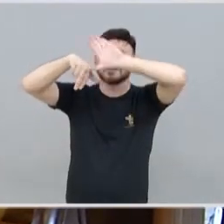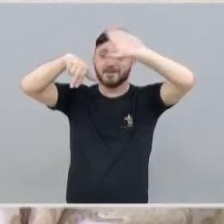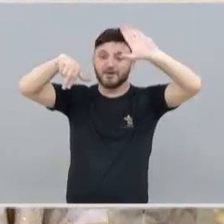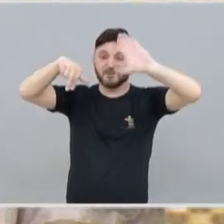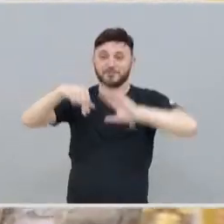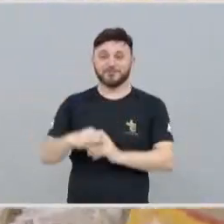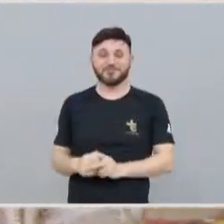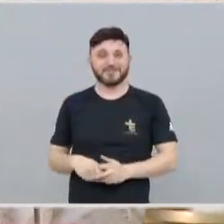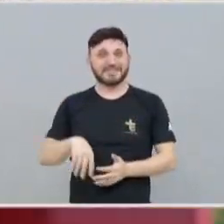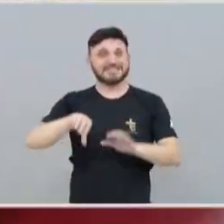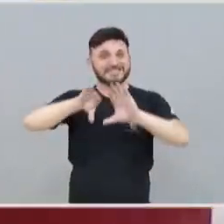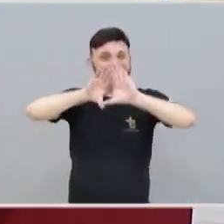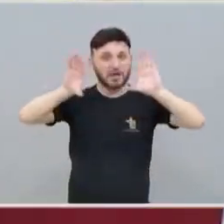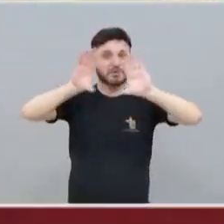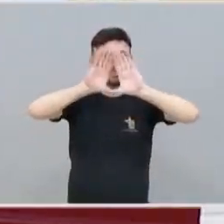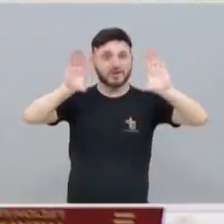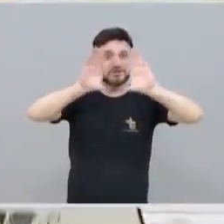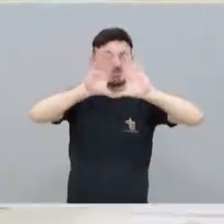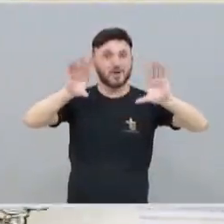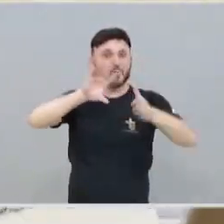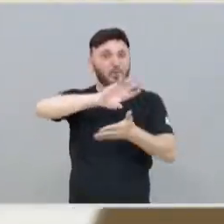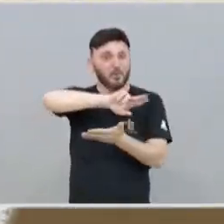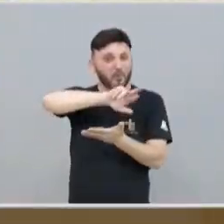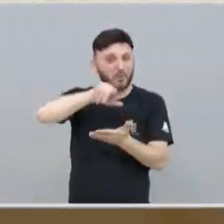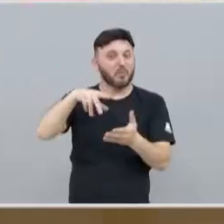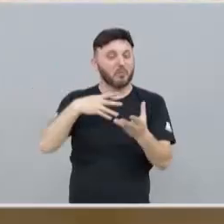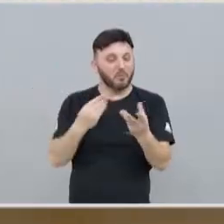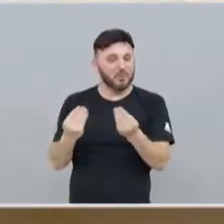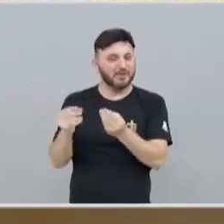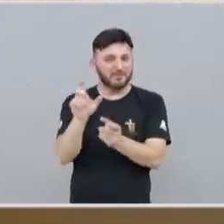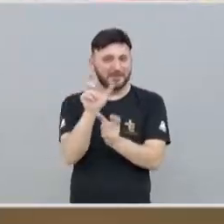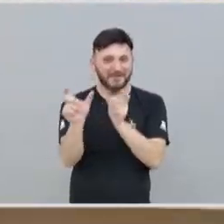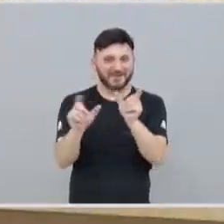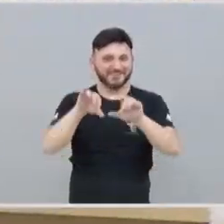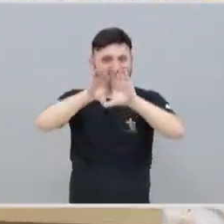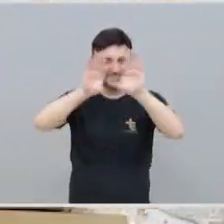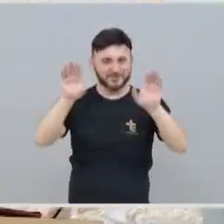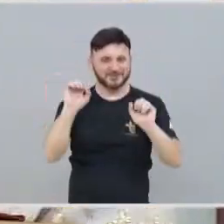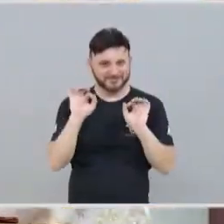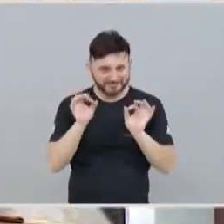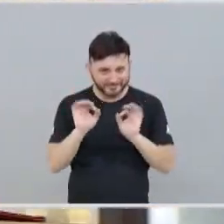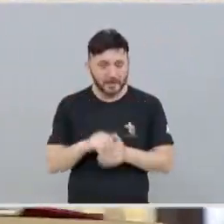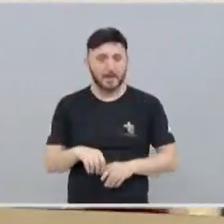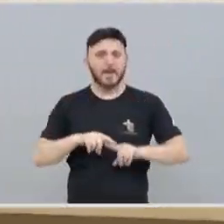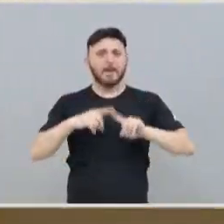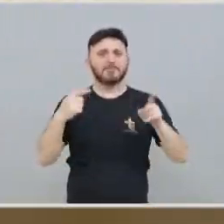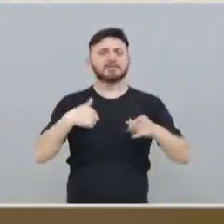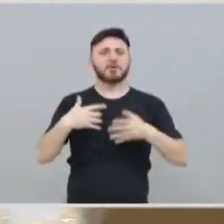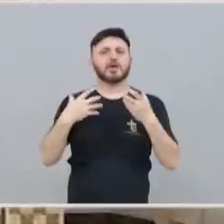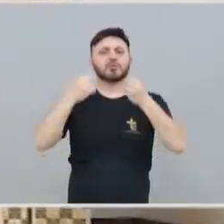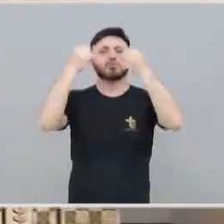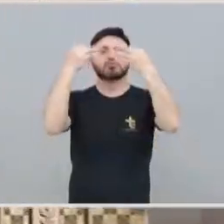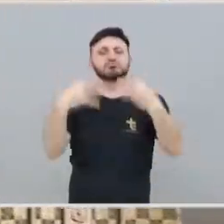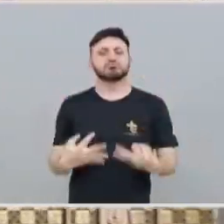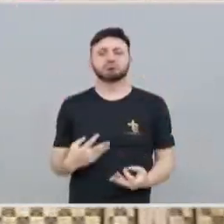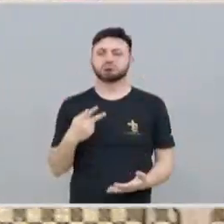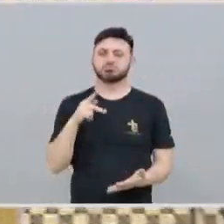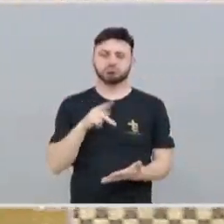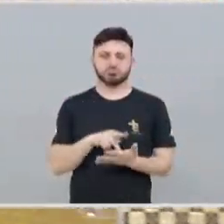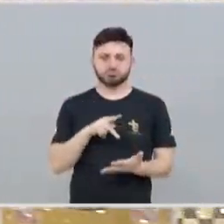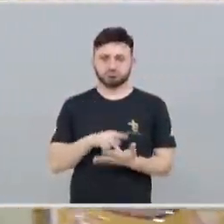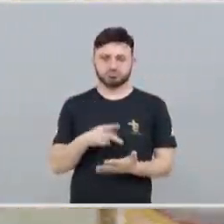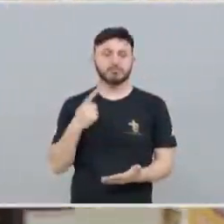bom chega de fazer essa palavra só que eu quero explicar porque perguntas